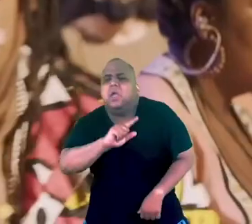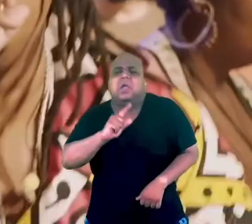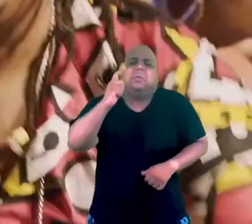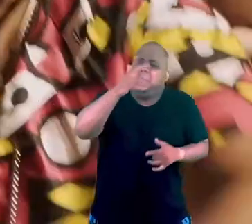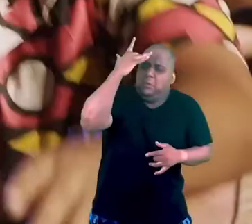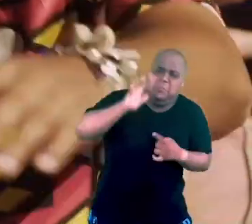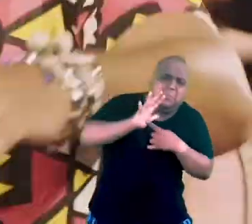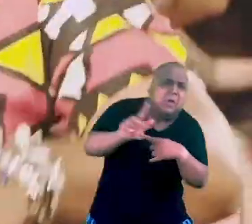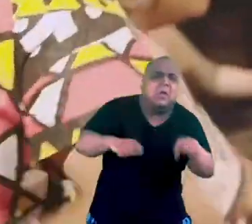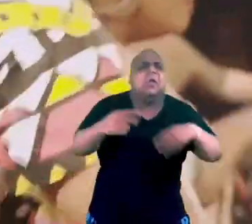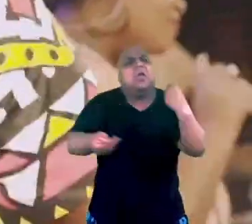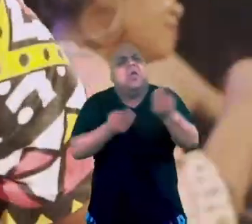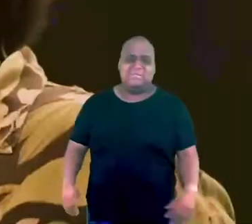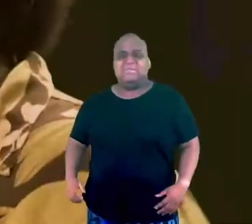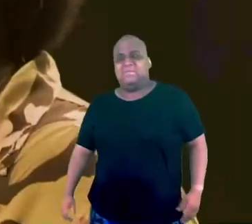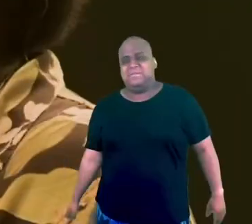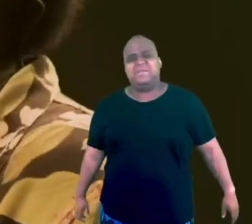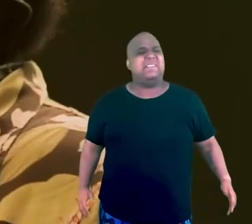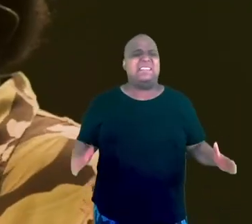é preta.